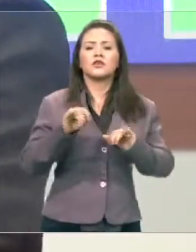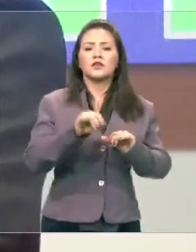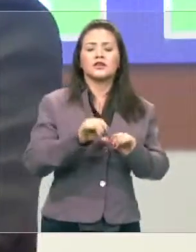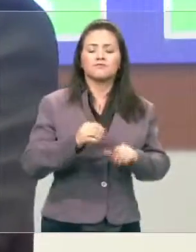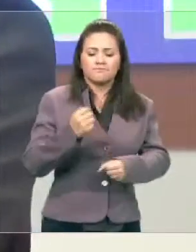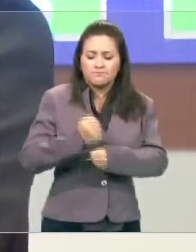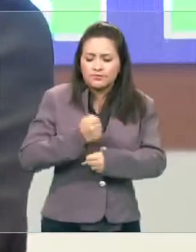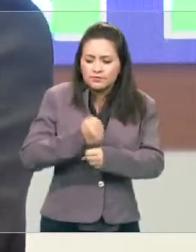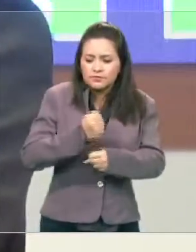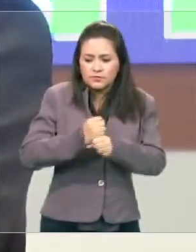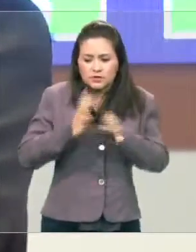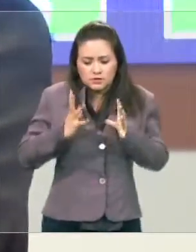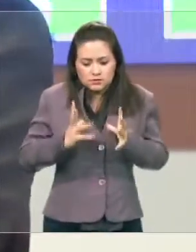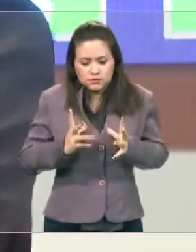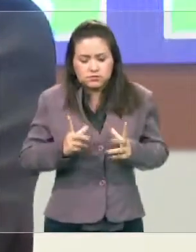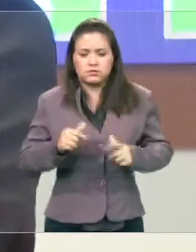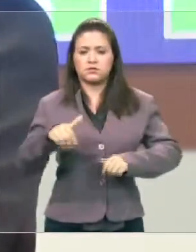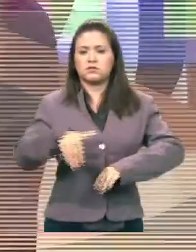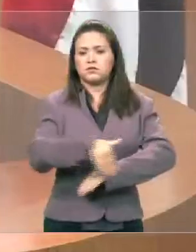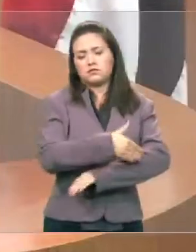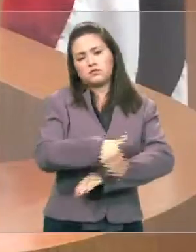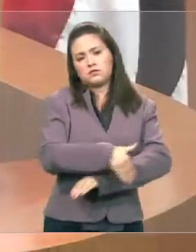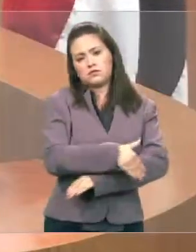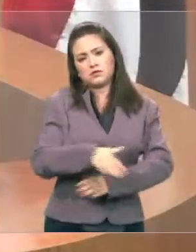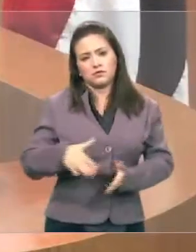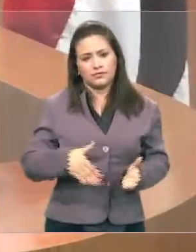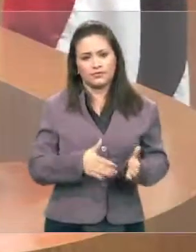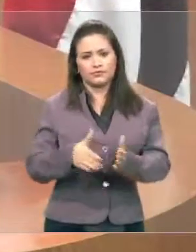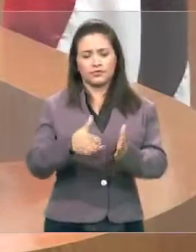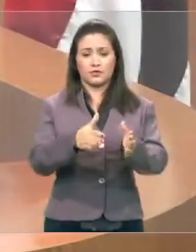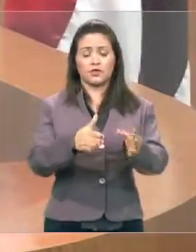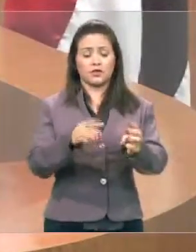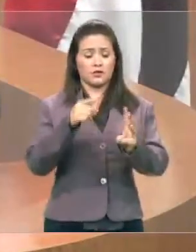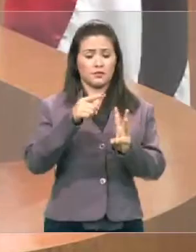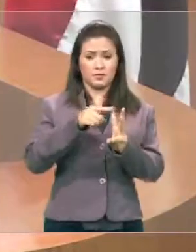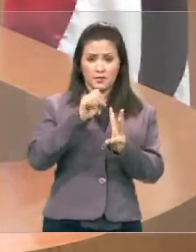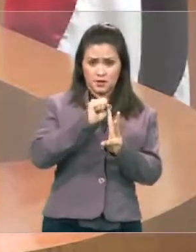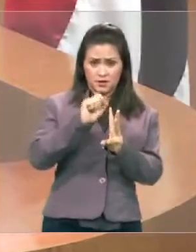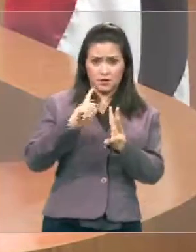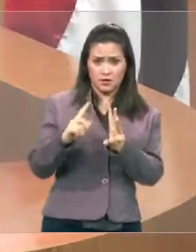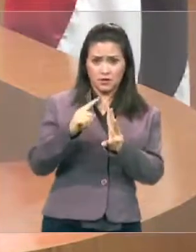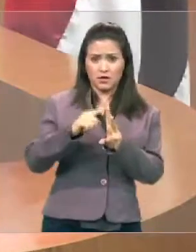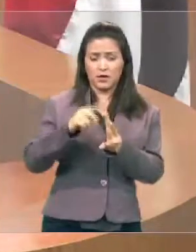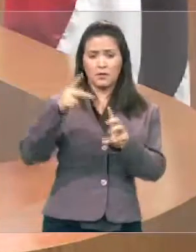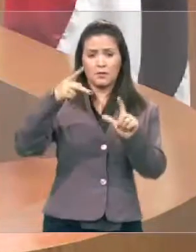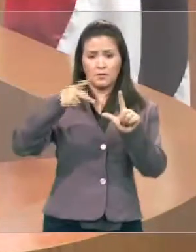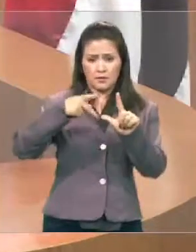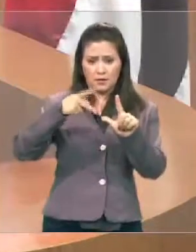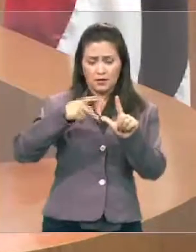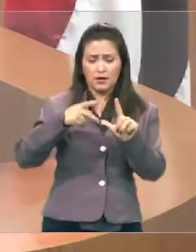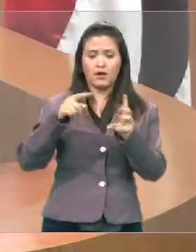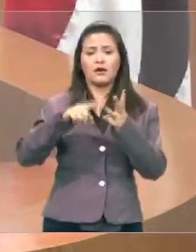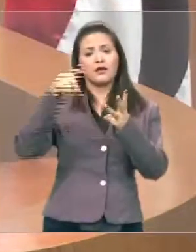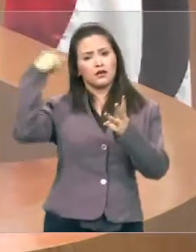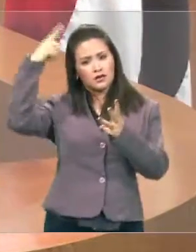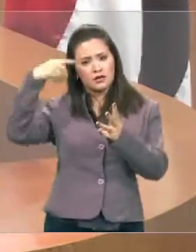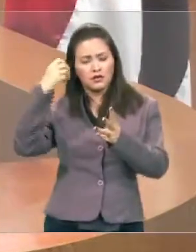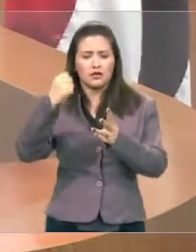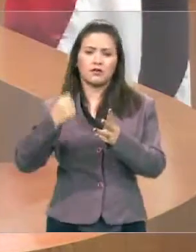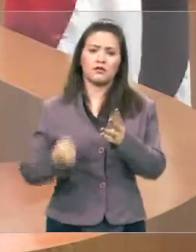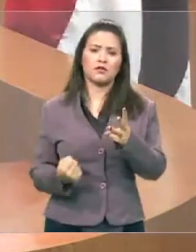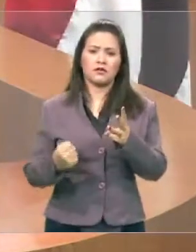três municípios. Eu aproveito a oportunidade para convidar os deputados que possam comparecer lá junto